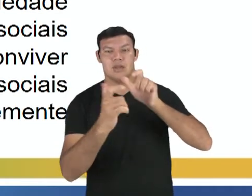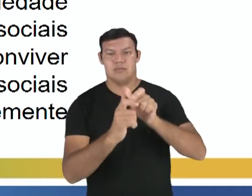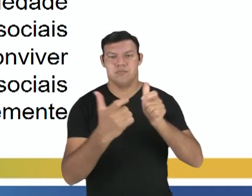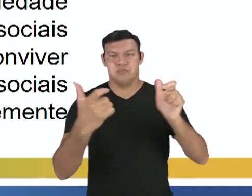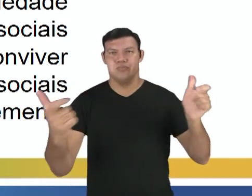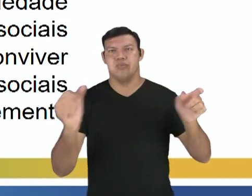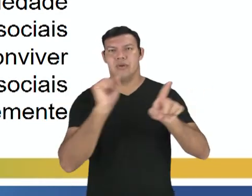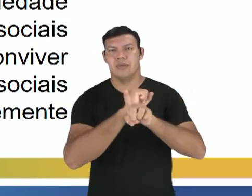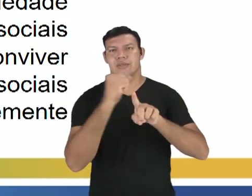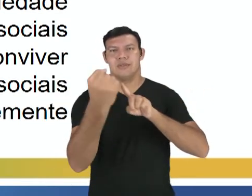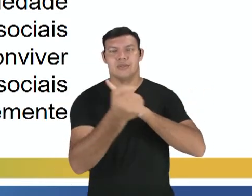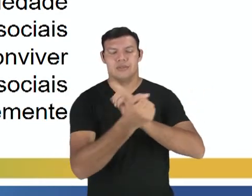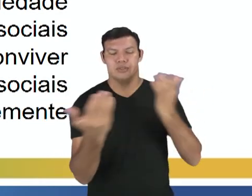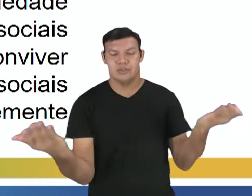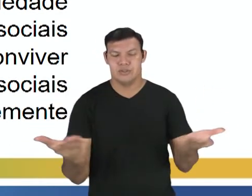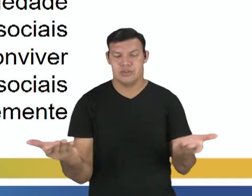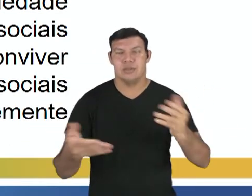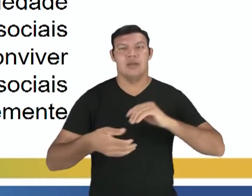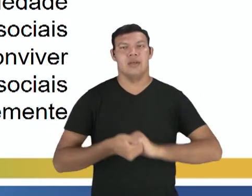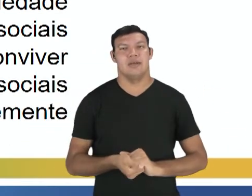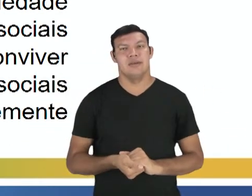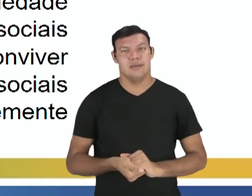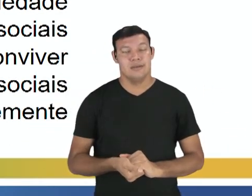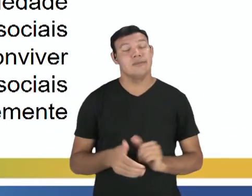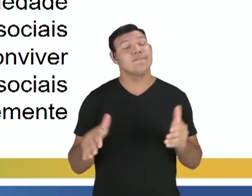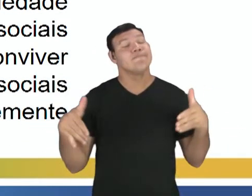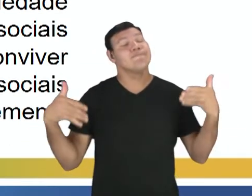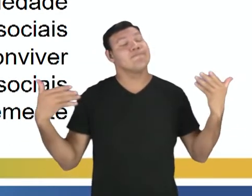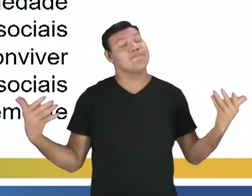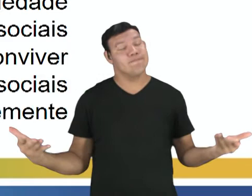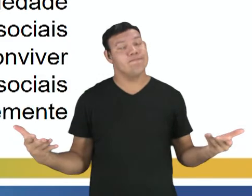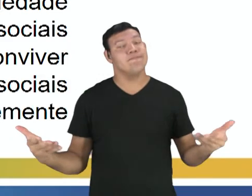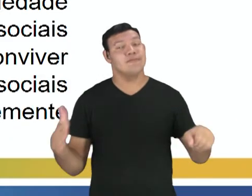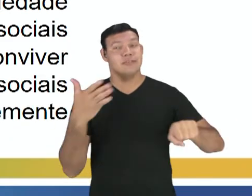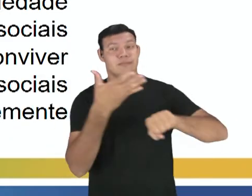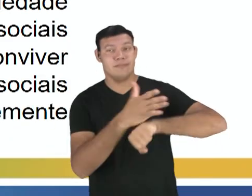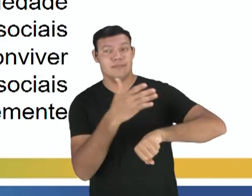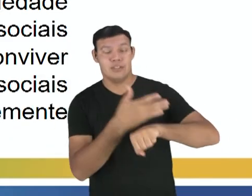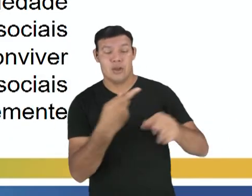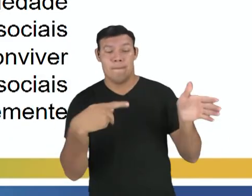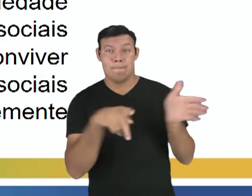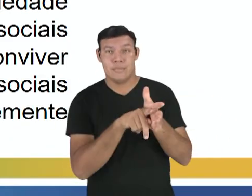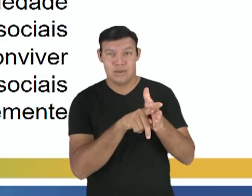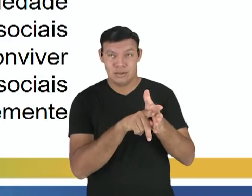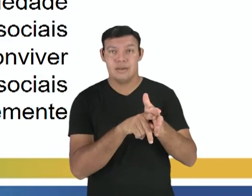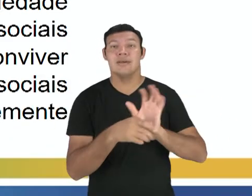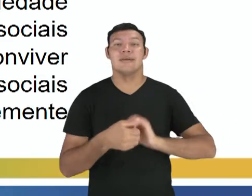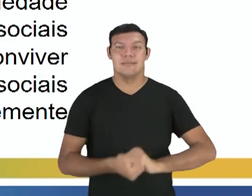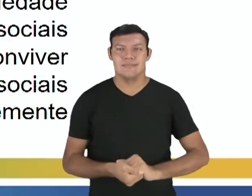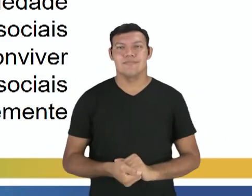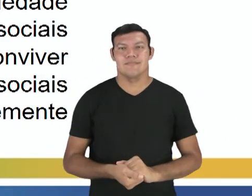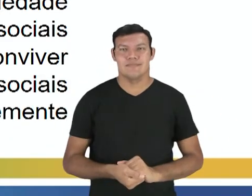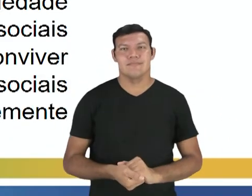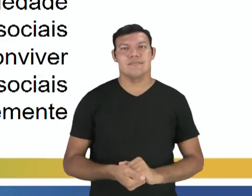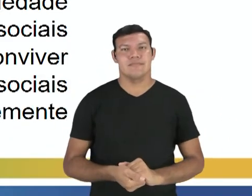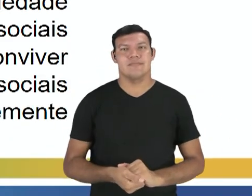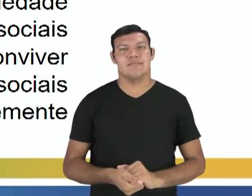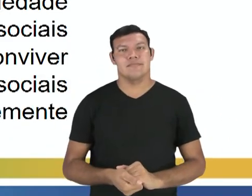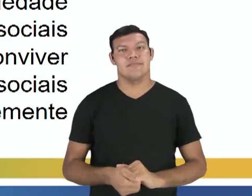nossa sociedade globalizada. Ou seja, é isso, faz parte, é uma coisa que aconteceu com o